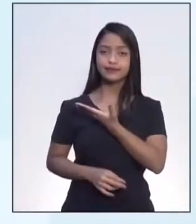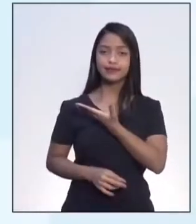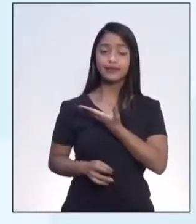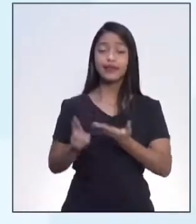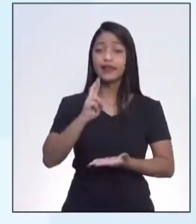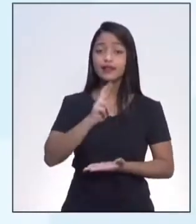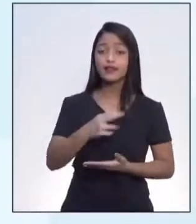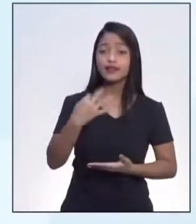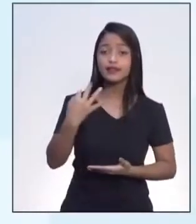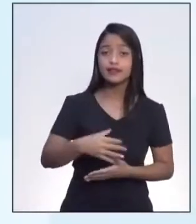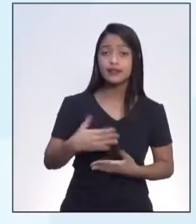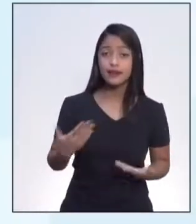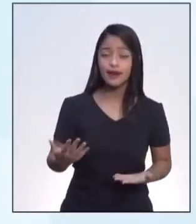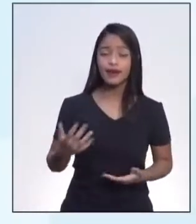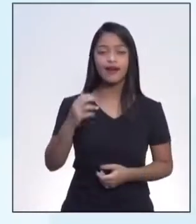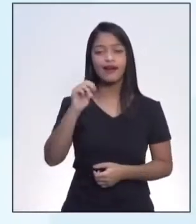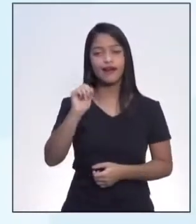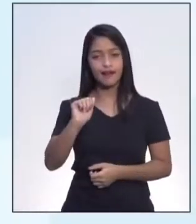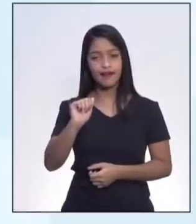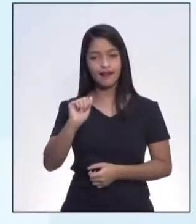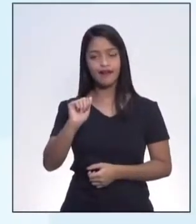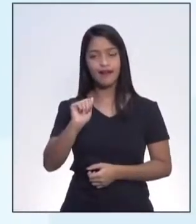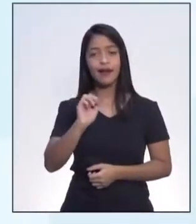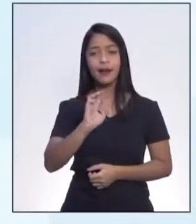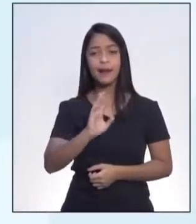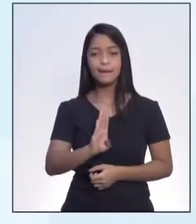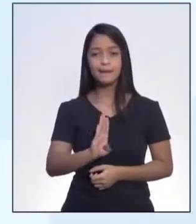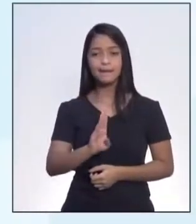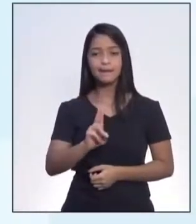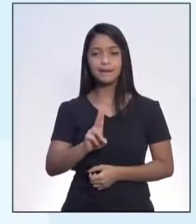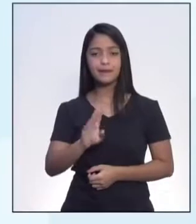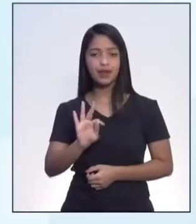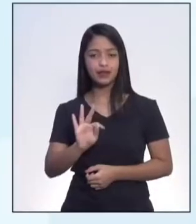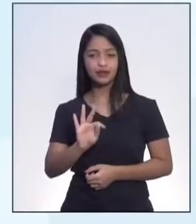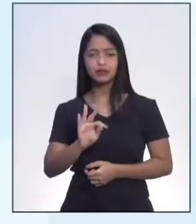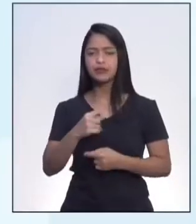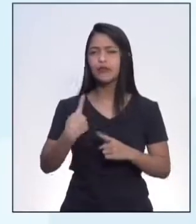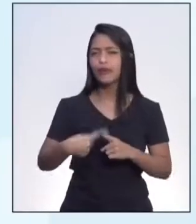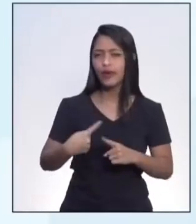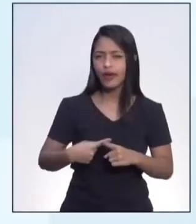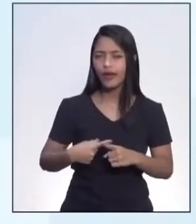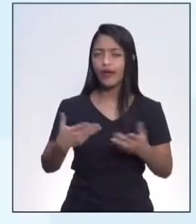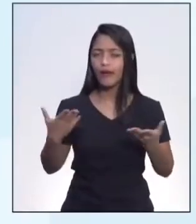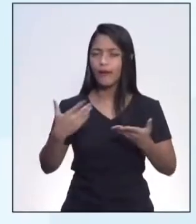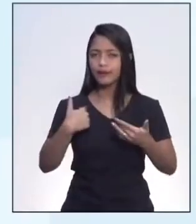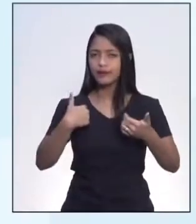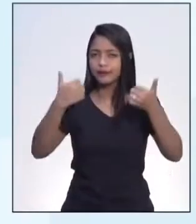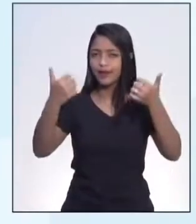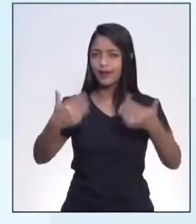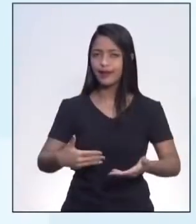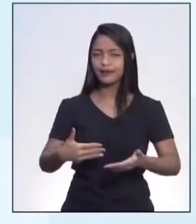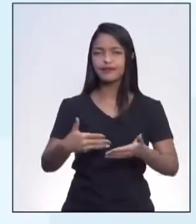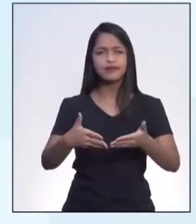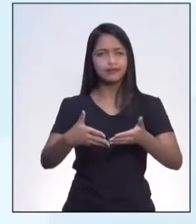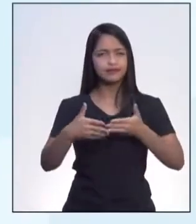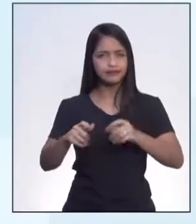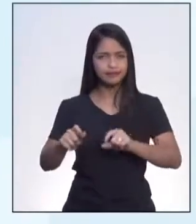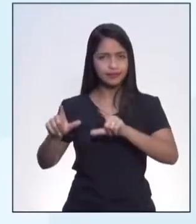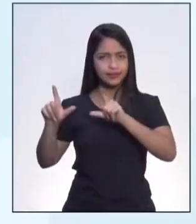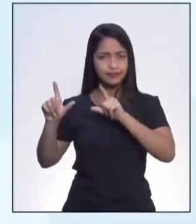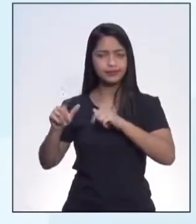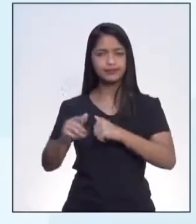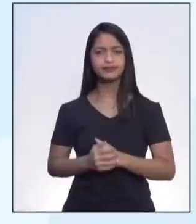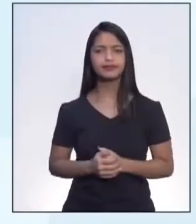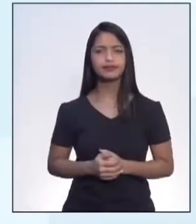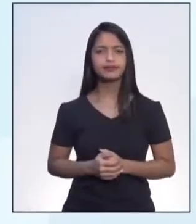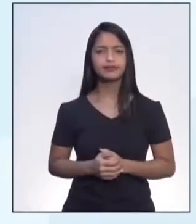B, desculpa, but. Não, Agora eu vou explicar por que o do but. Põe para mim, por favor, Breno, aqui na tela. Gente,